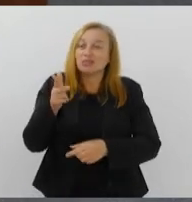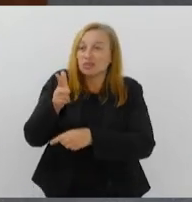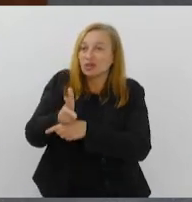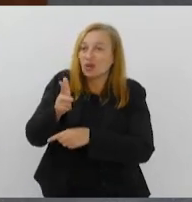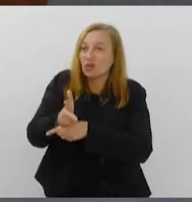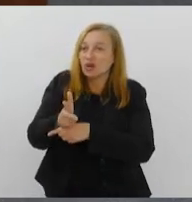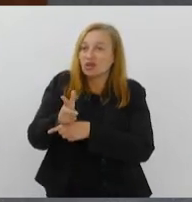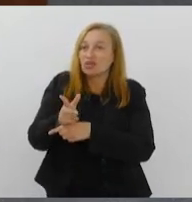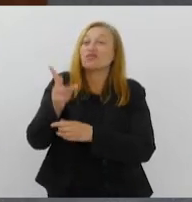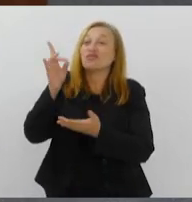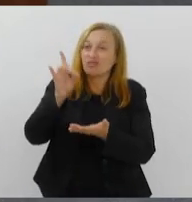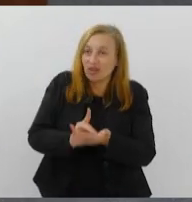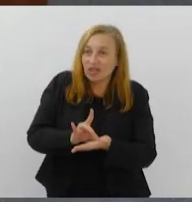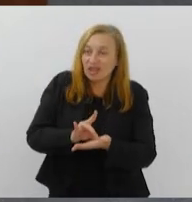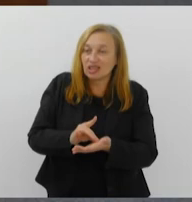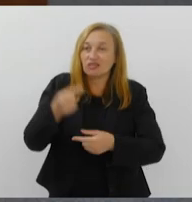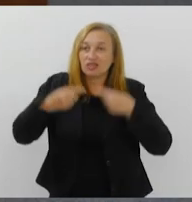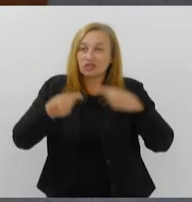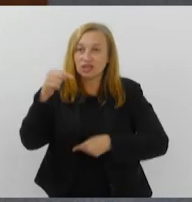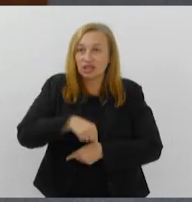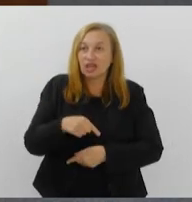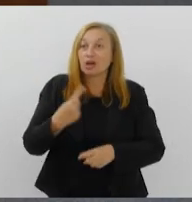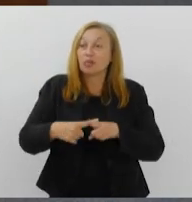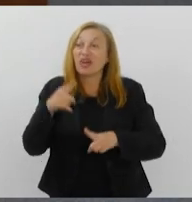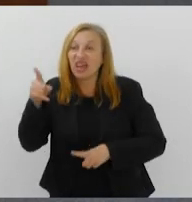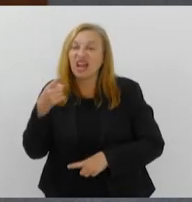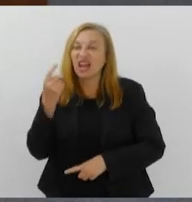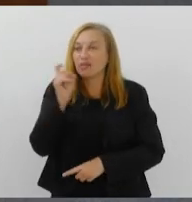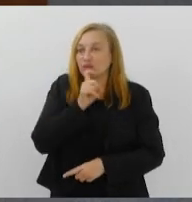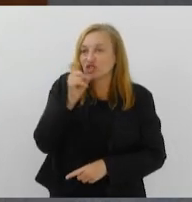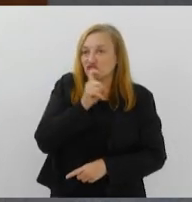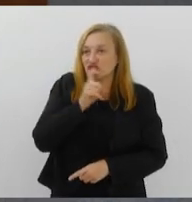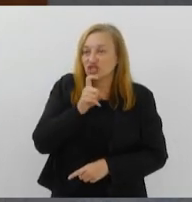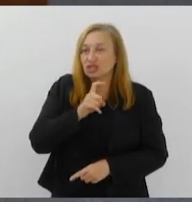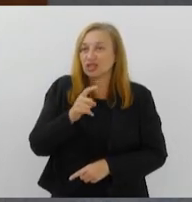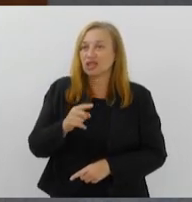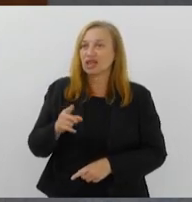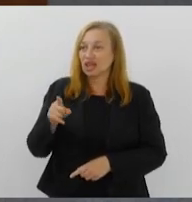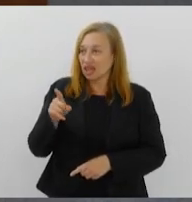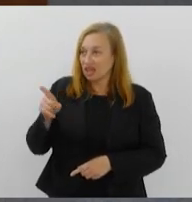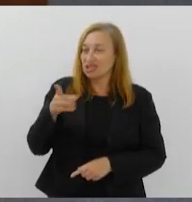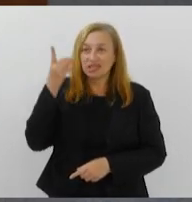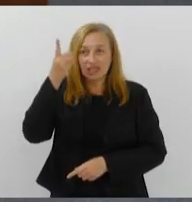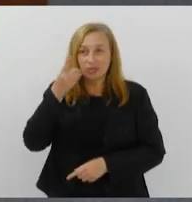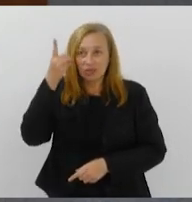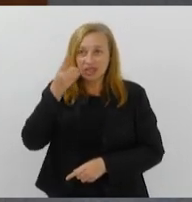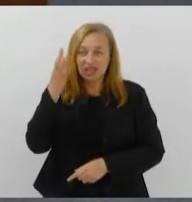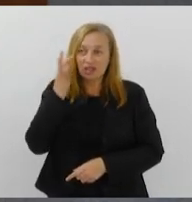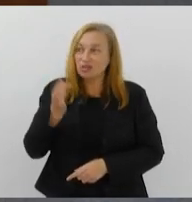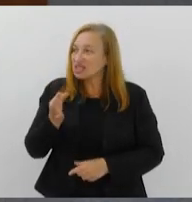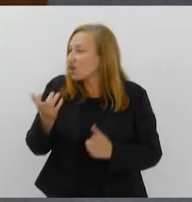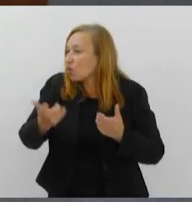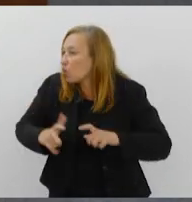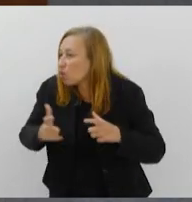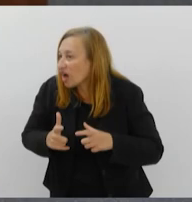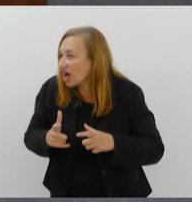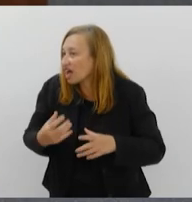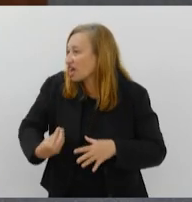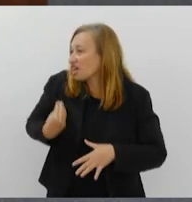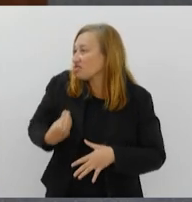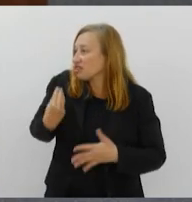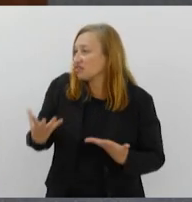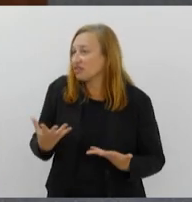aqui. O deputado não vai botar porque é mentiroso. Enquanto esse deputado estava ainda não sei aonde, das profundezas que ele